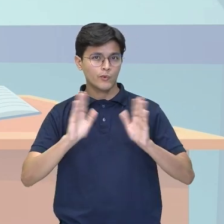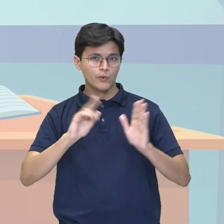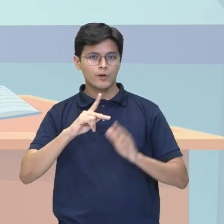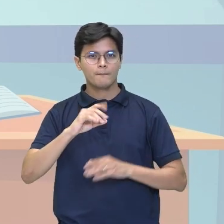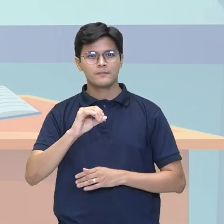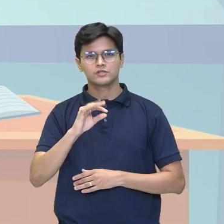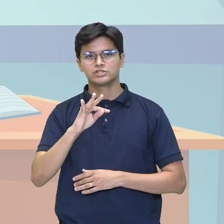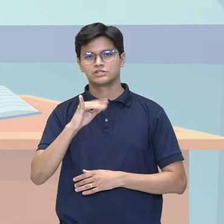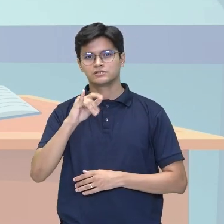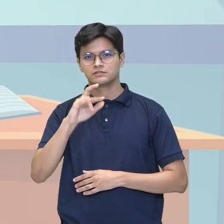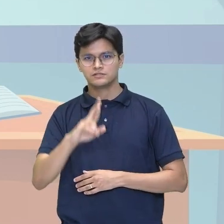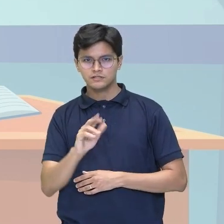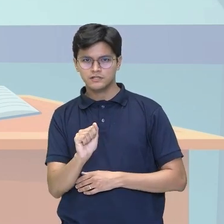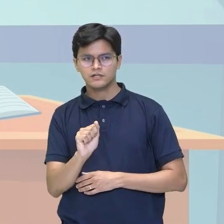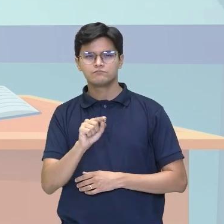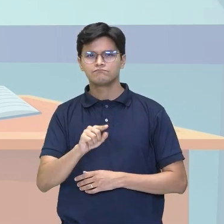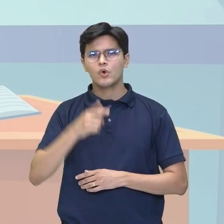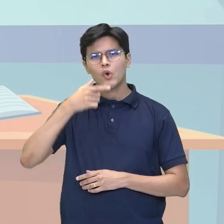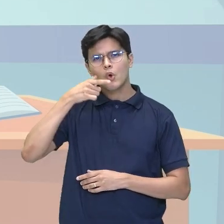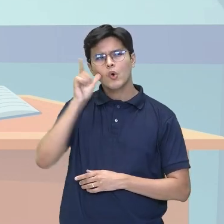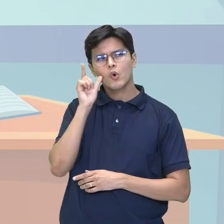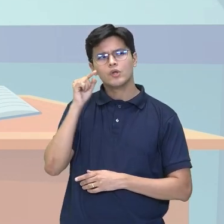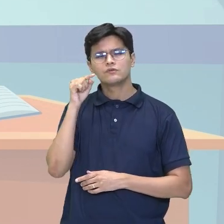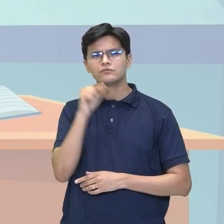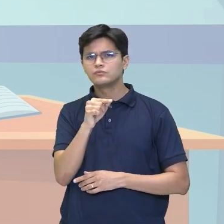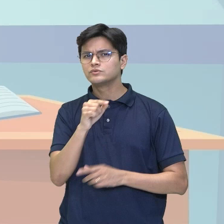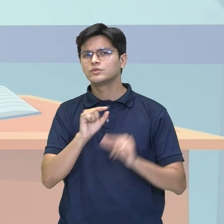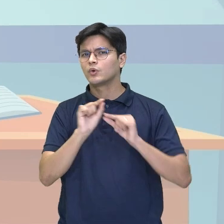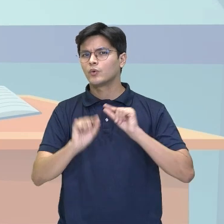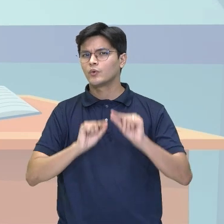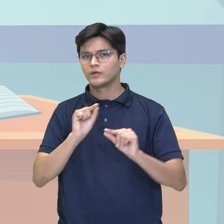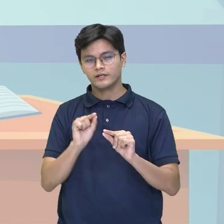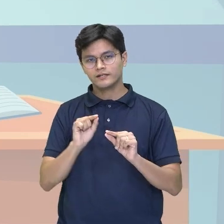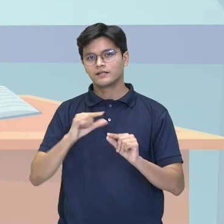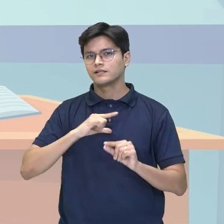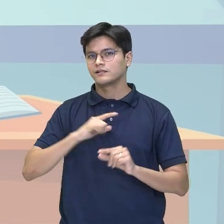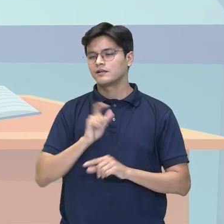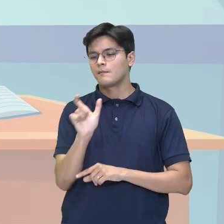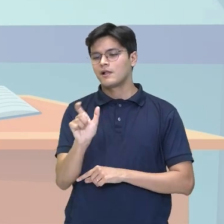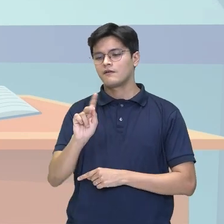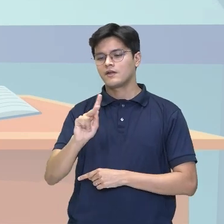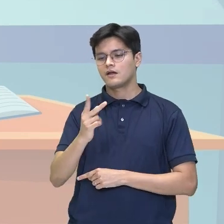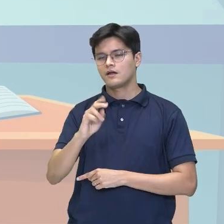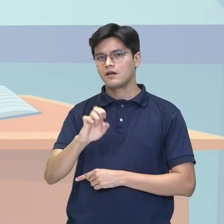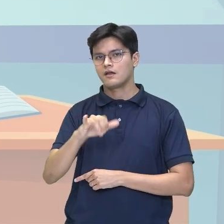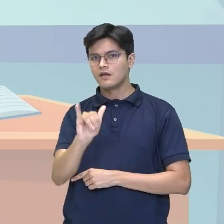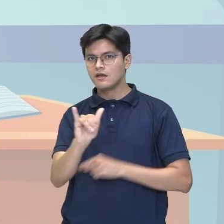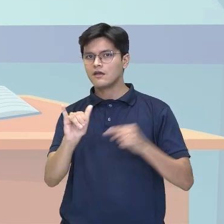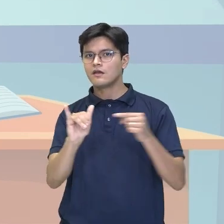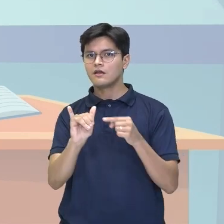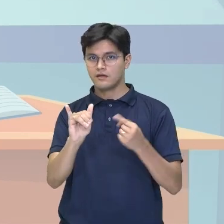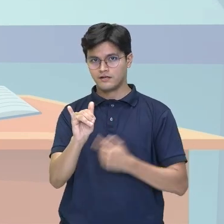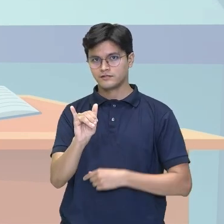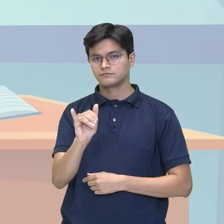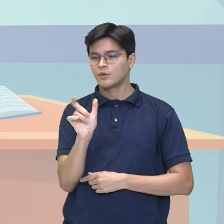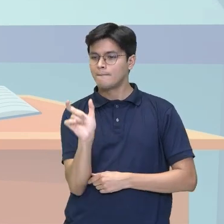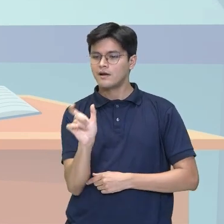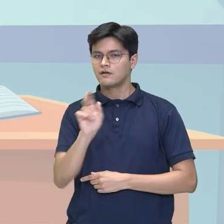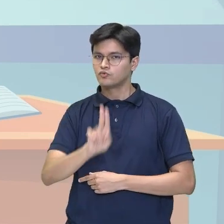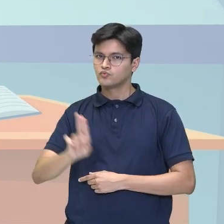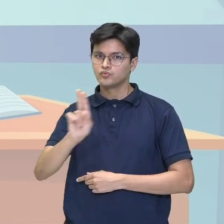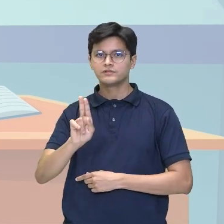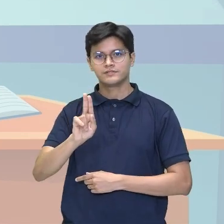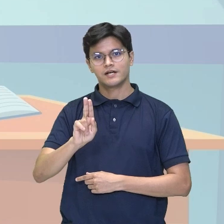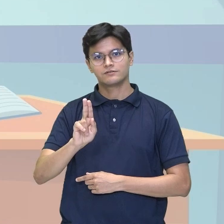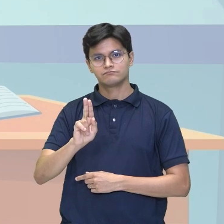did you do yesterday? Esse hey é uma expressão bem utilizada para falar oi,